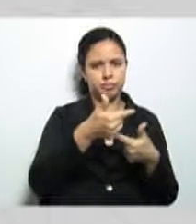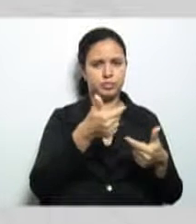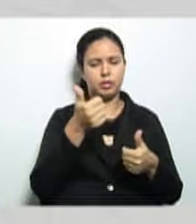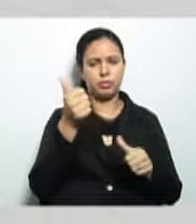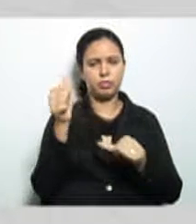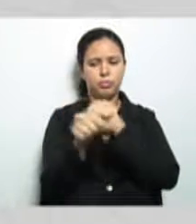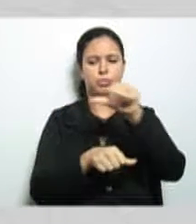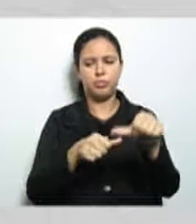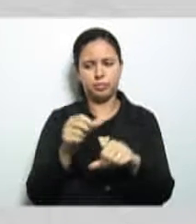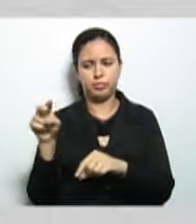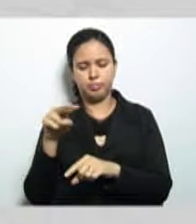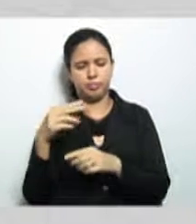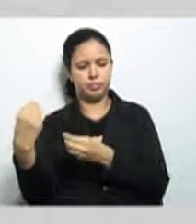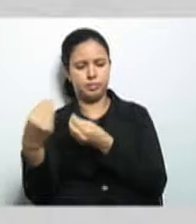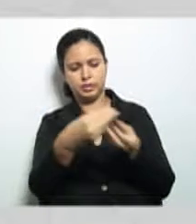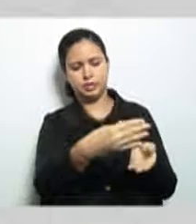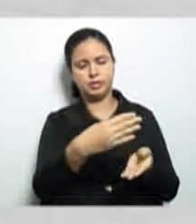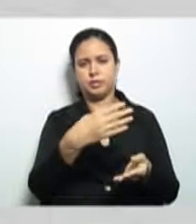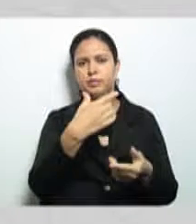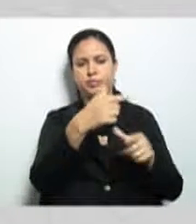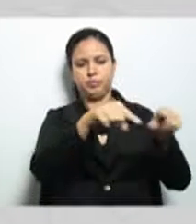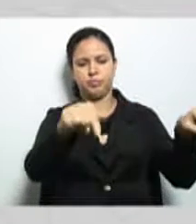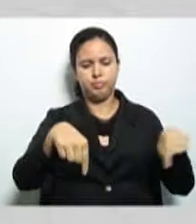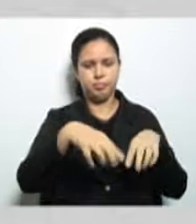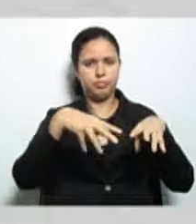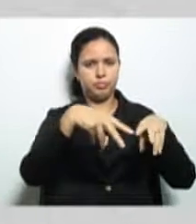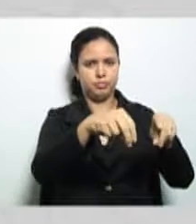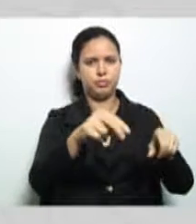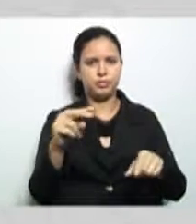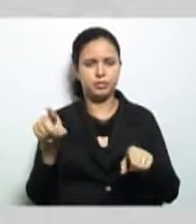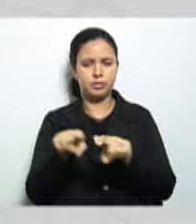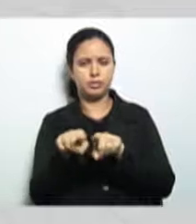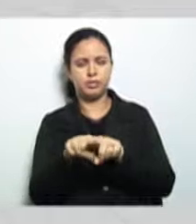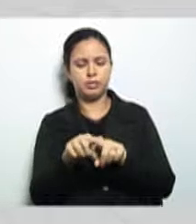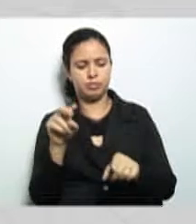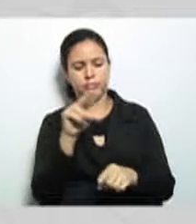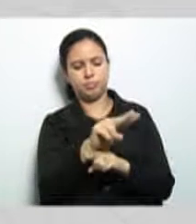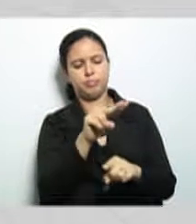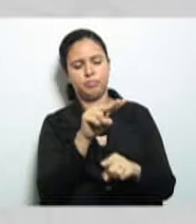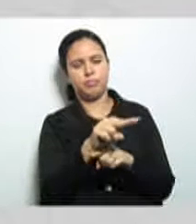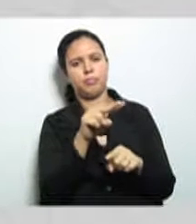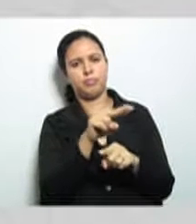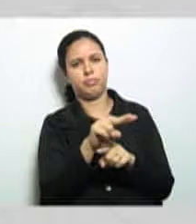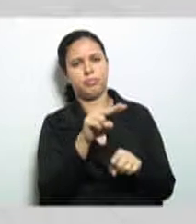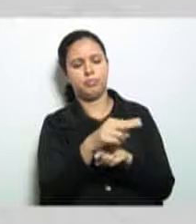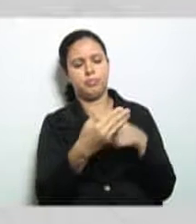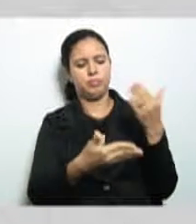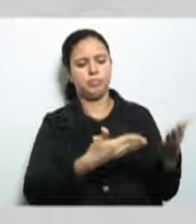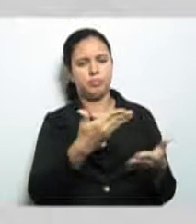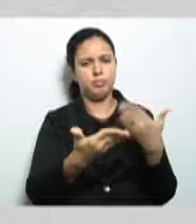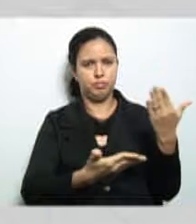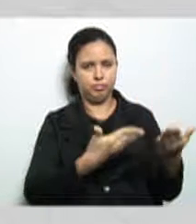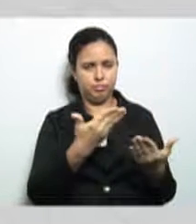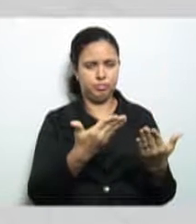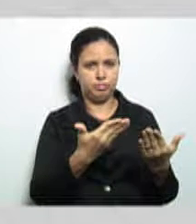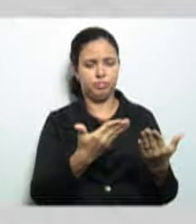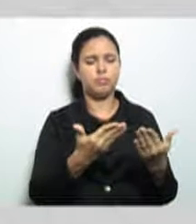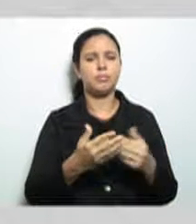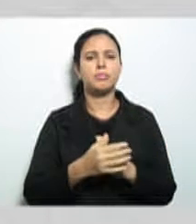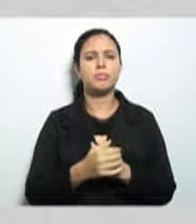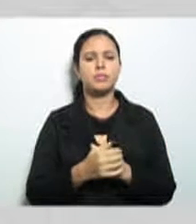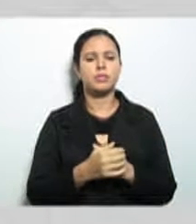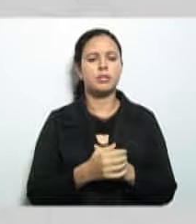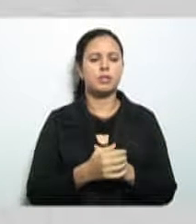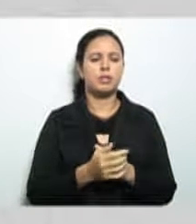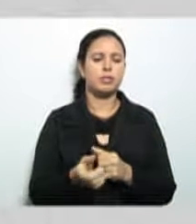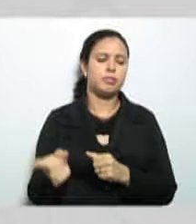terra. Eu trabalhava para poder ter a proteção do senhor feudal e ter as terras onde eu pudesse trabalhar para